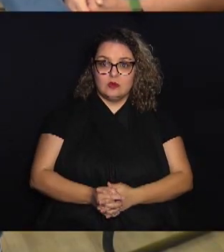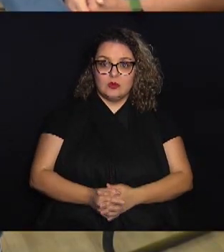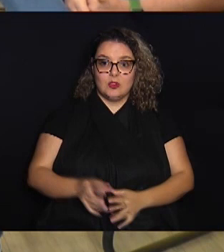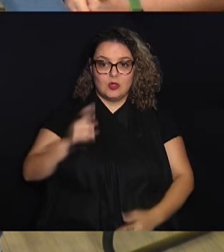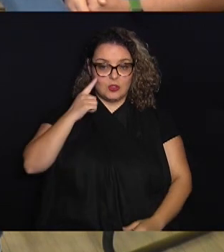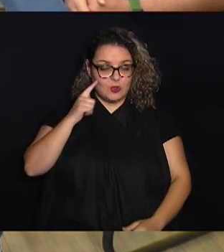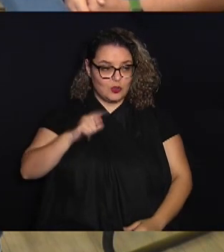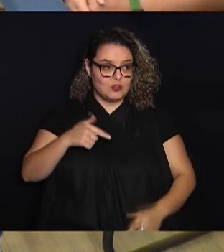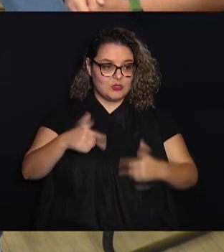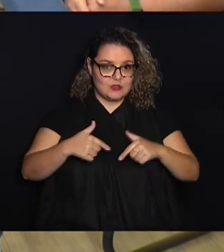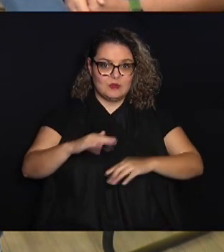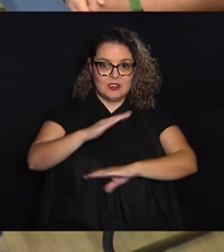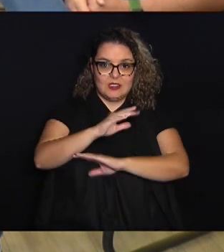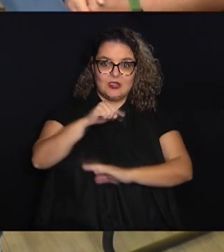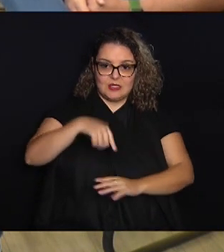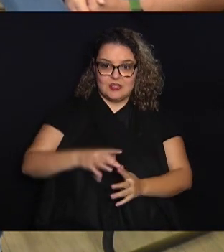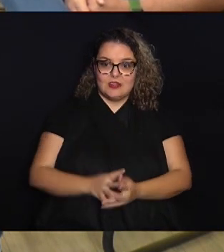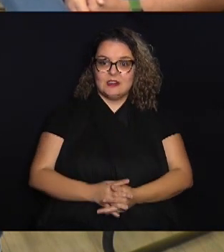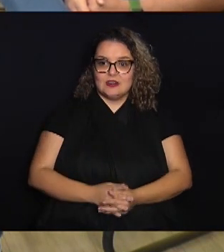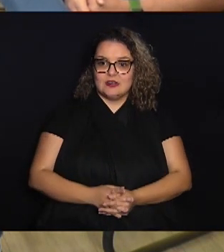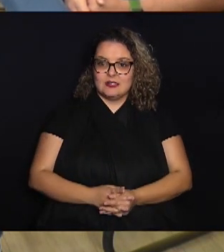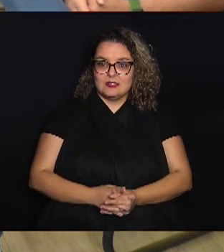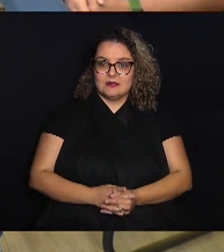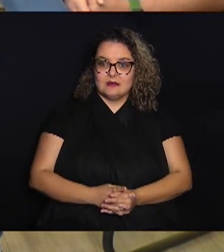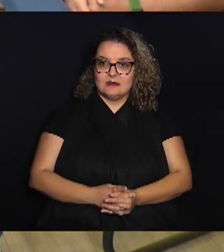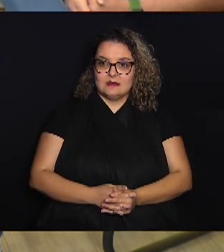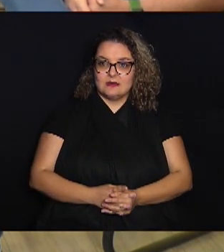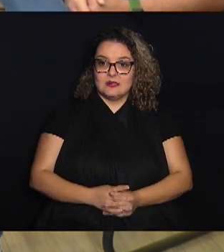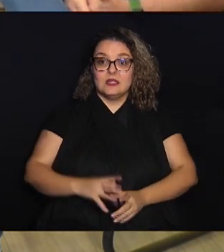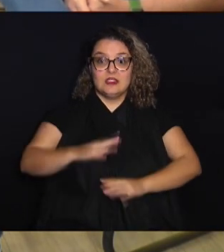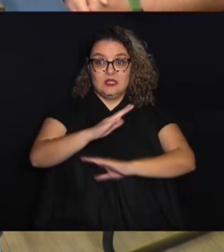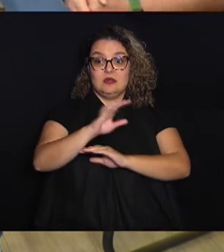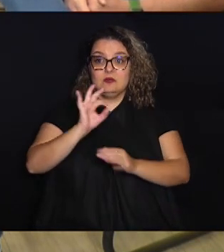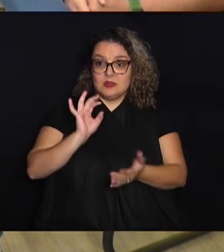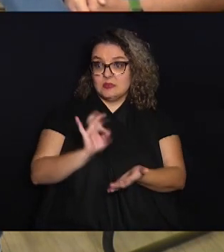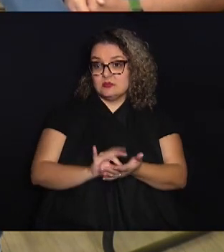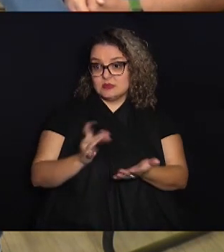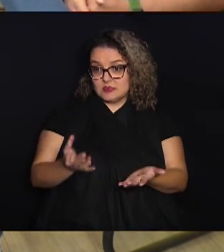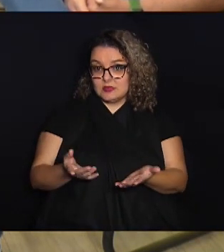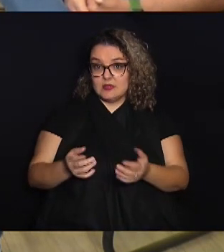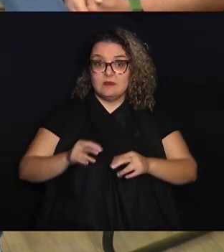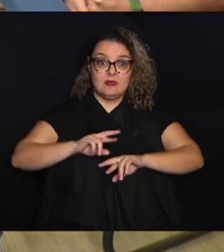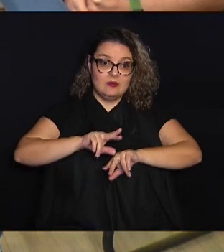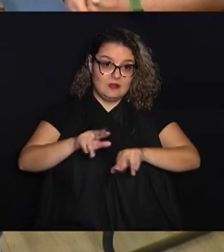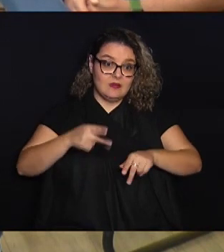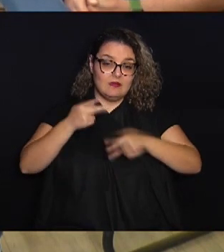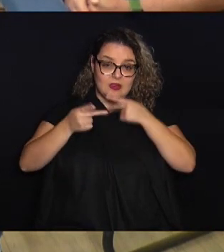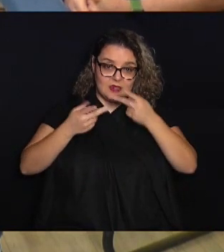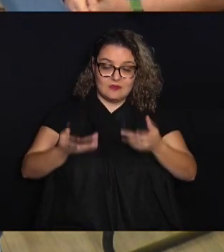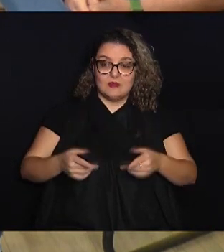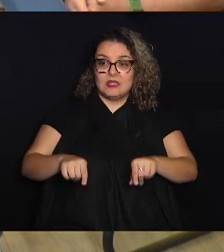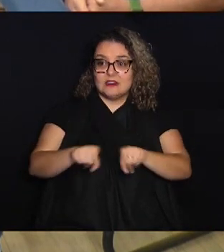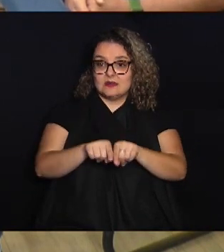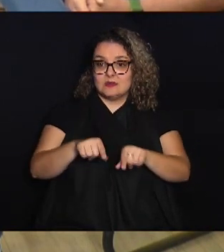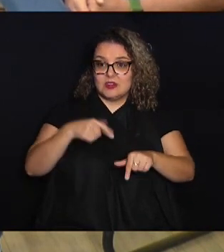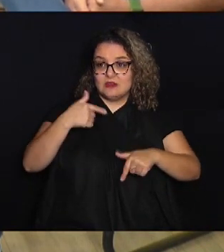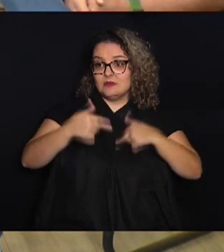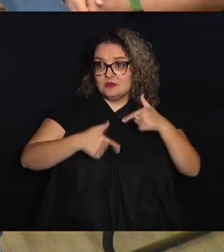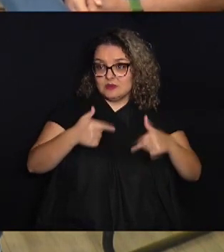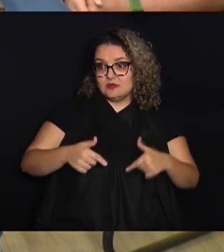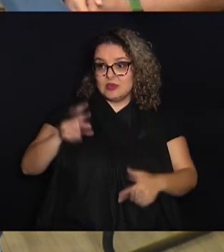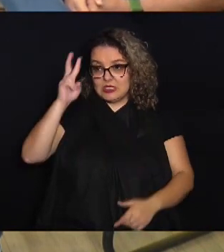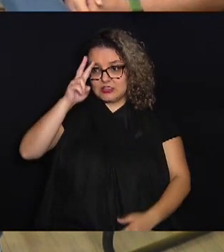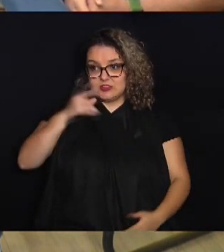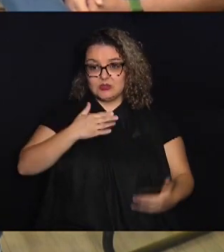aqui na Câmara Municipal de Campinas, e a Câmara faz certamente, a gente vai falar muito sobre isso, mas faz um trabalho histórico, de